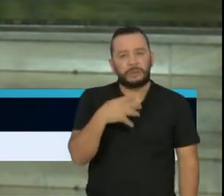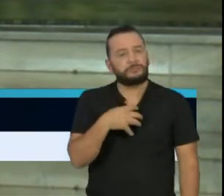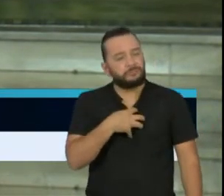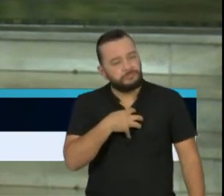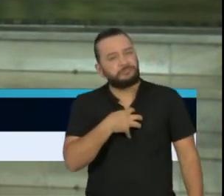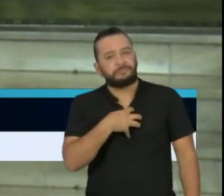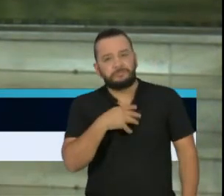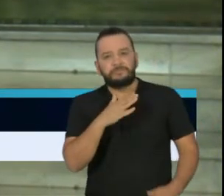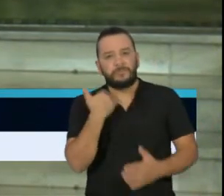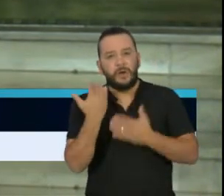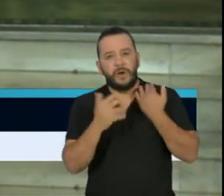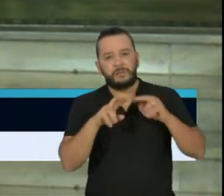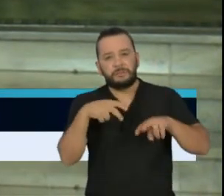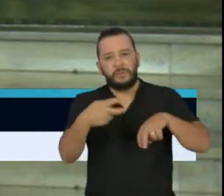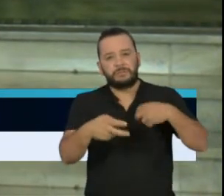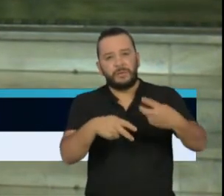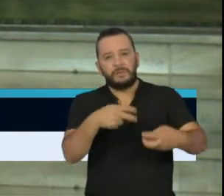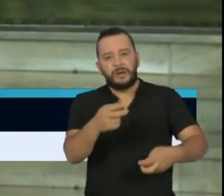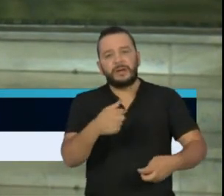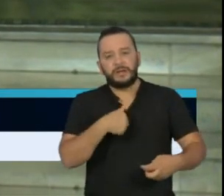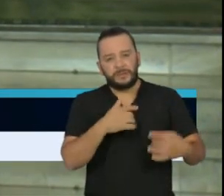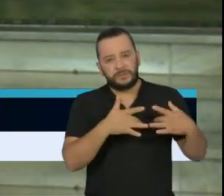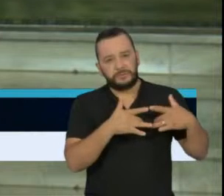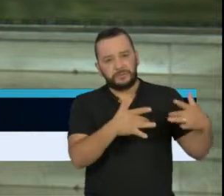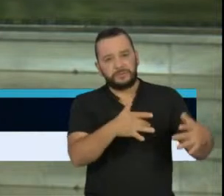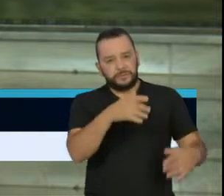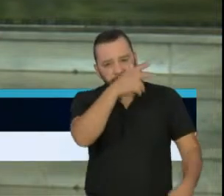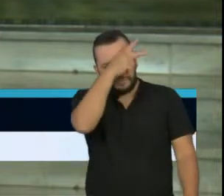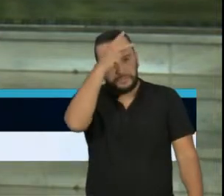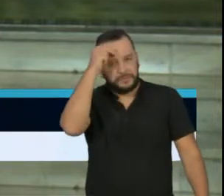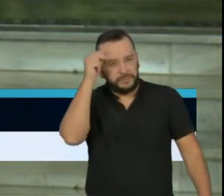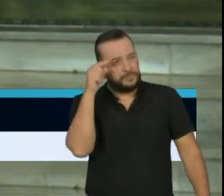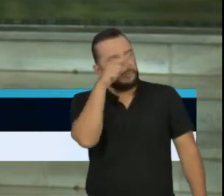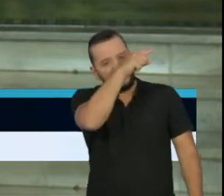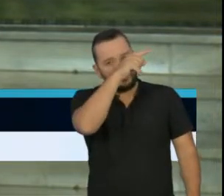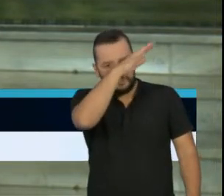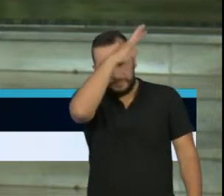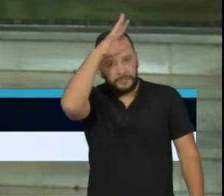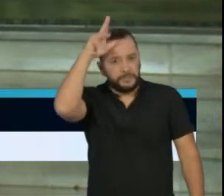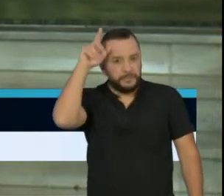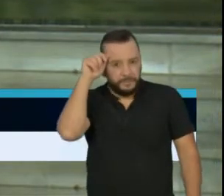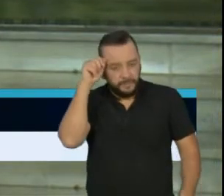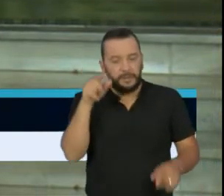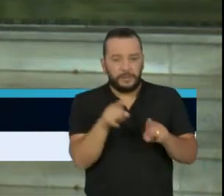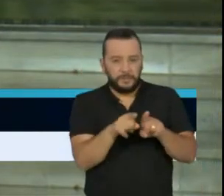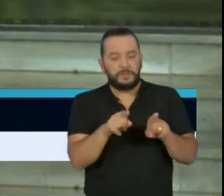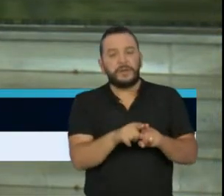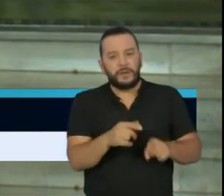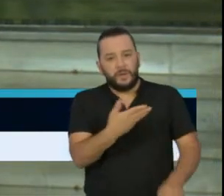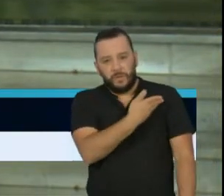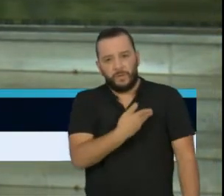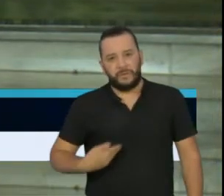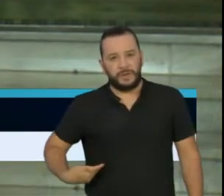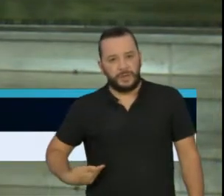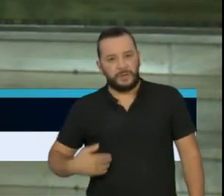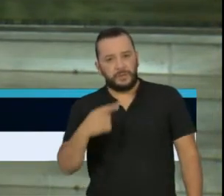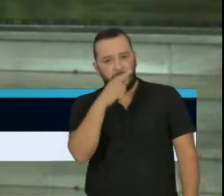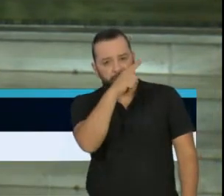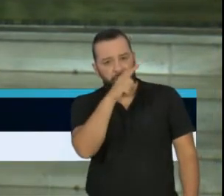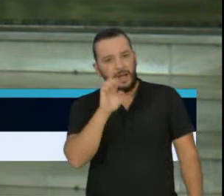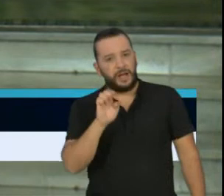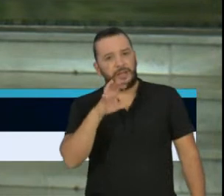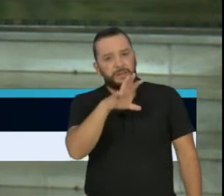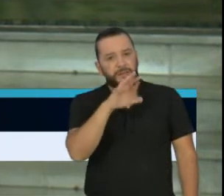solidariedade ao prefeito de Manaus e ao governador do estado do Amazonas, assim como às suas